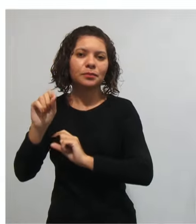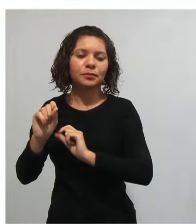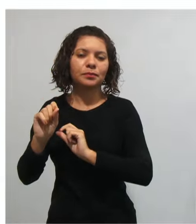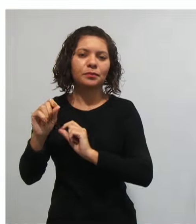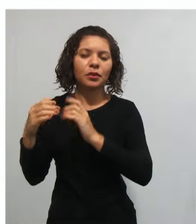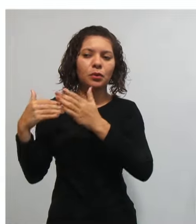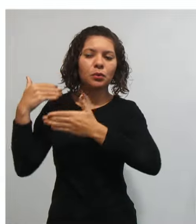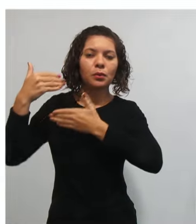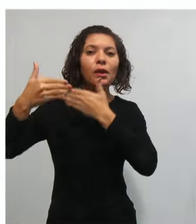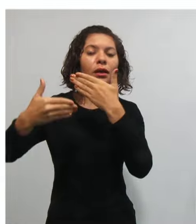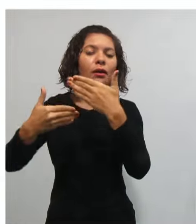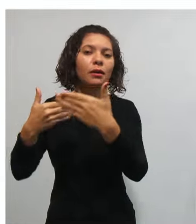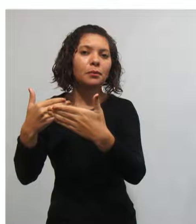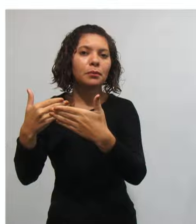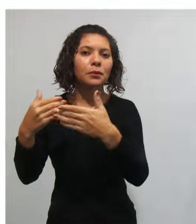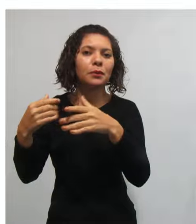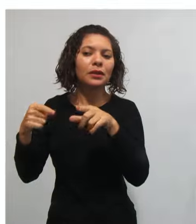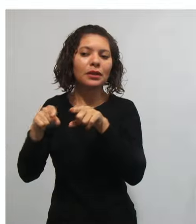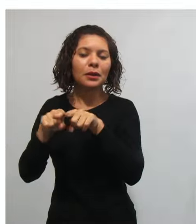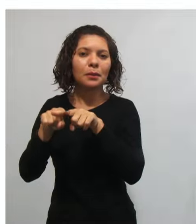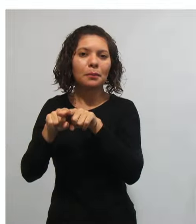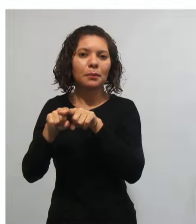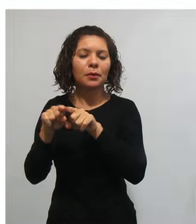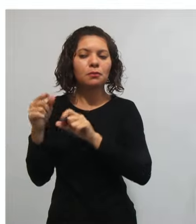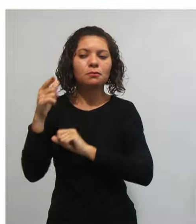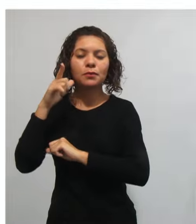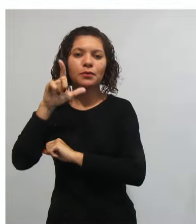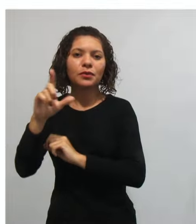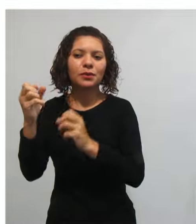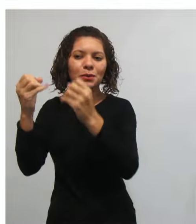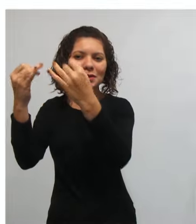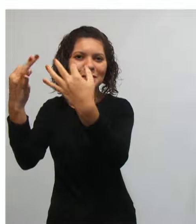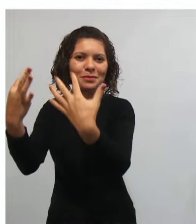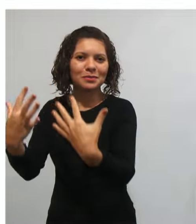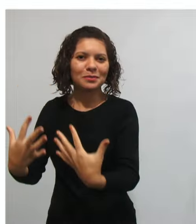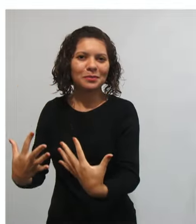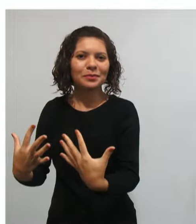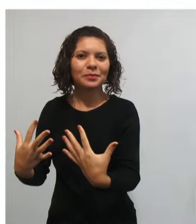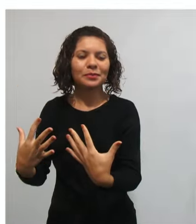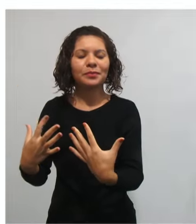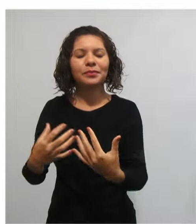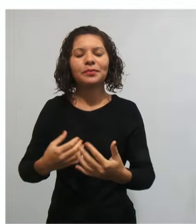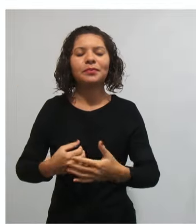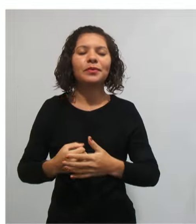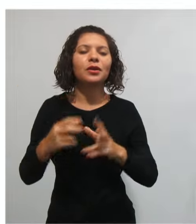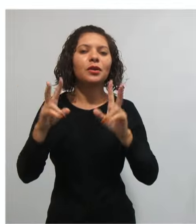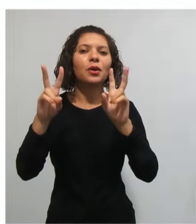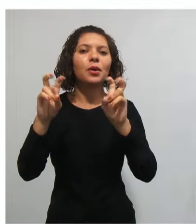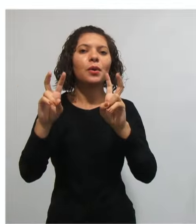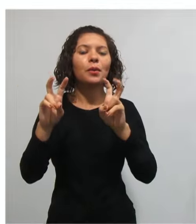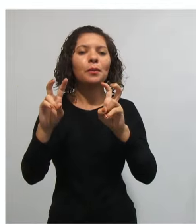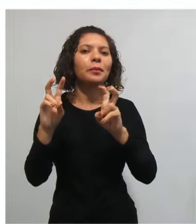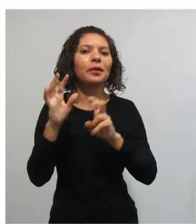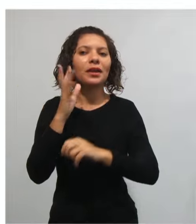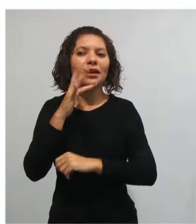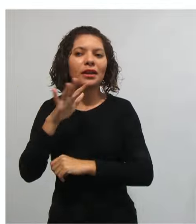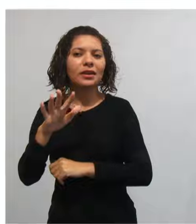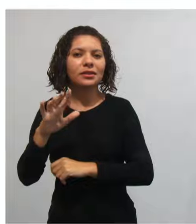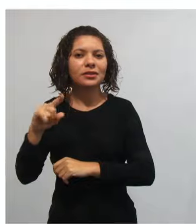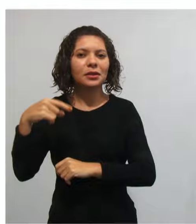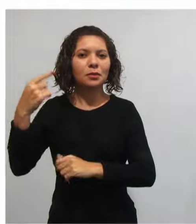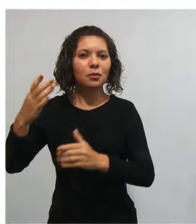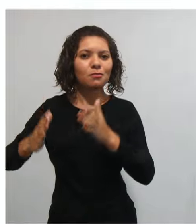criança teve durante esse tempo que foram esperadas e aquilo que ela conseguiu para que ela tenha condições favoráveis